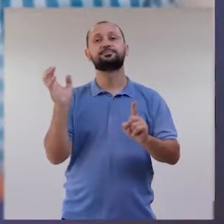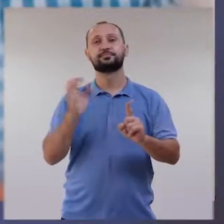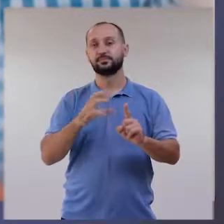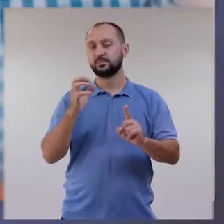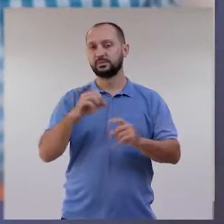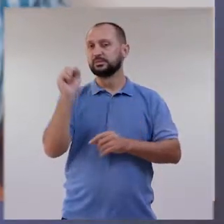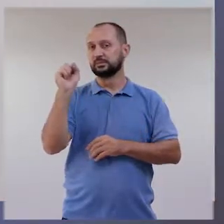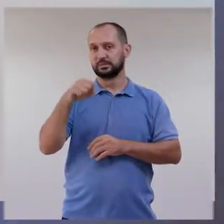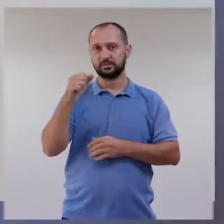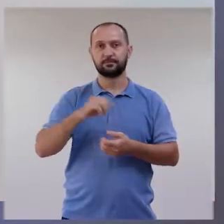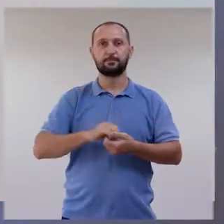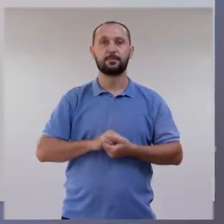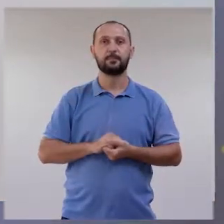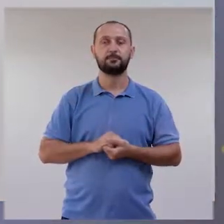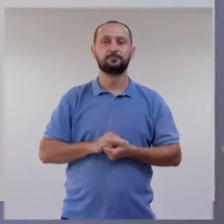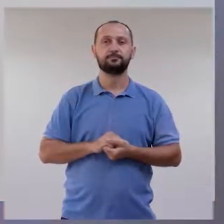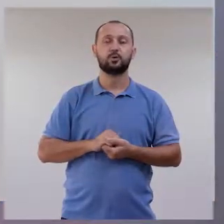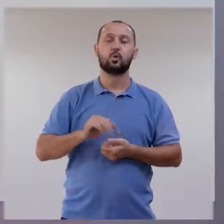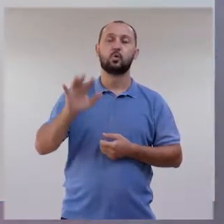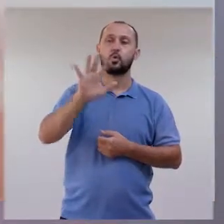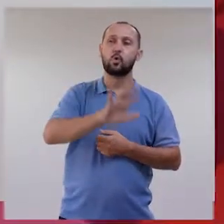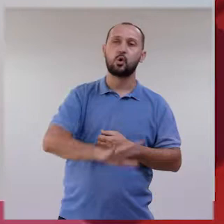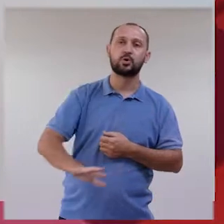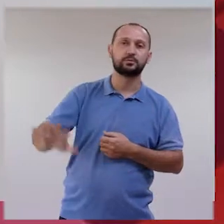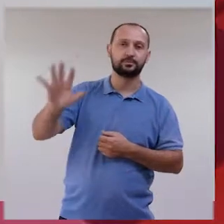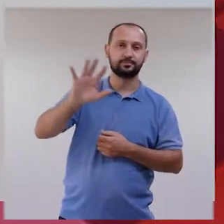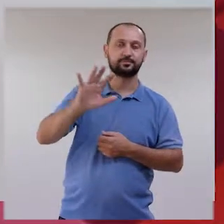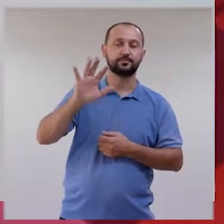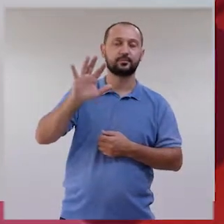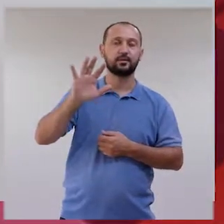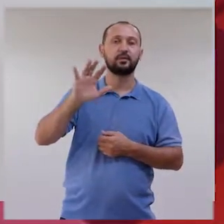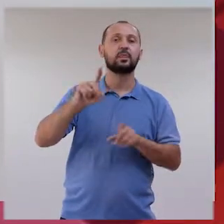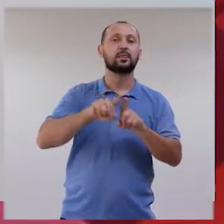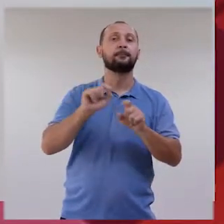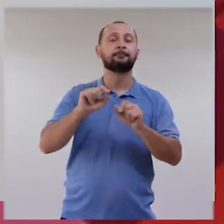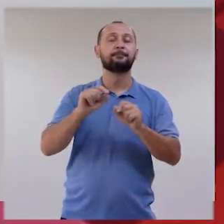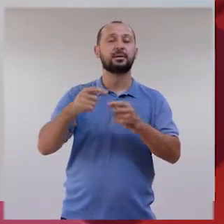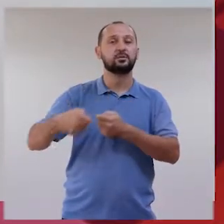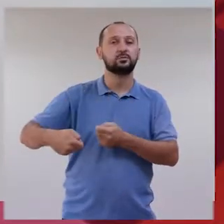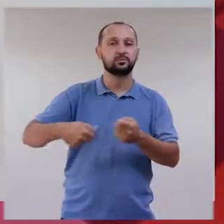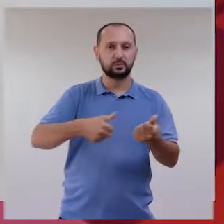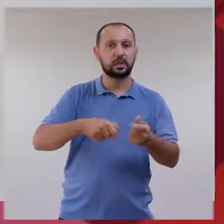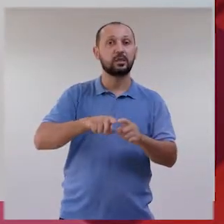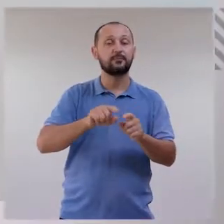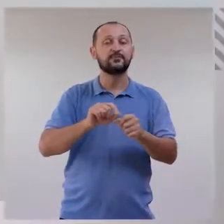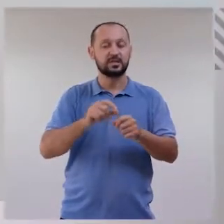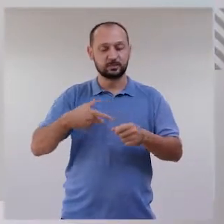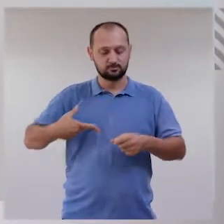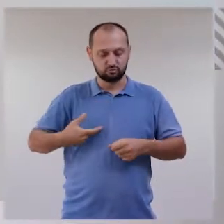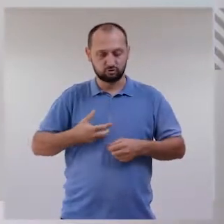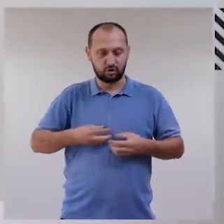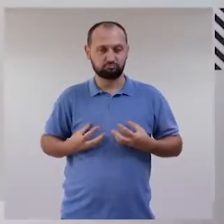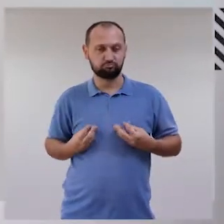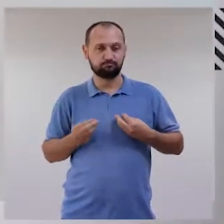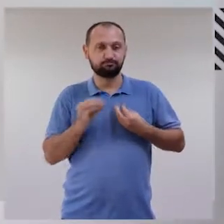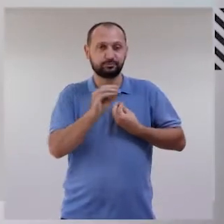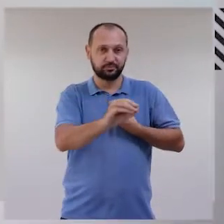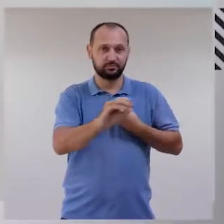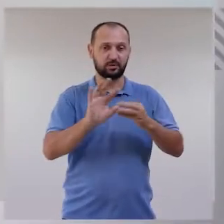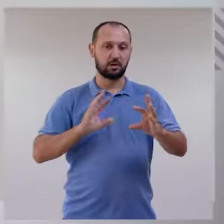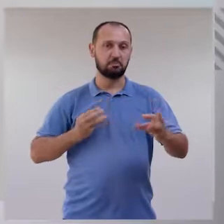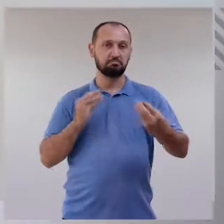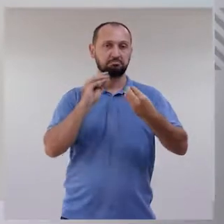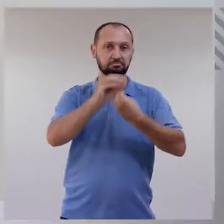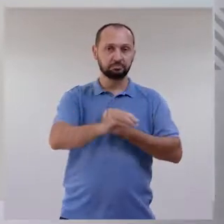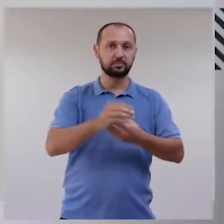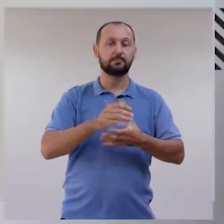afetou, logicamente, o cenário da doação e também do transplante, né? Nós,